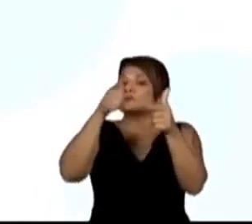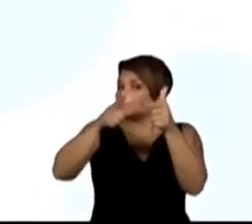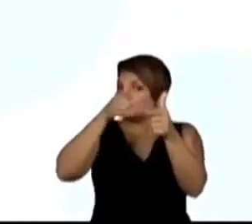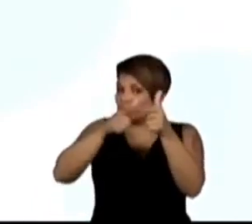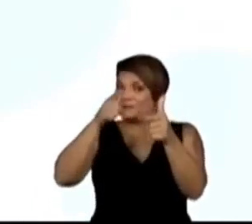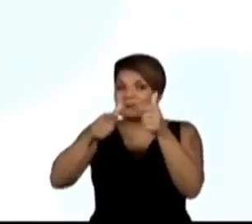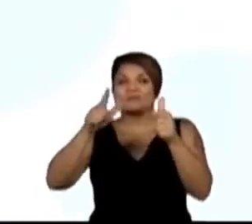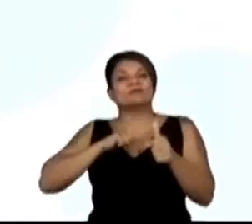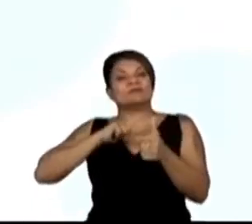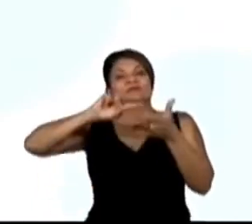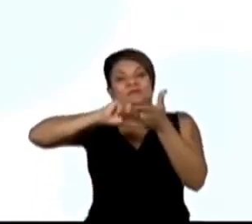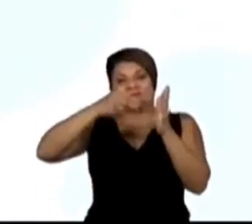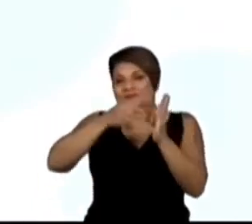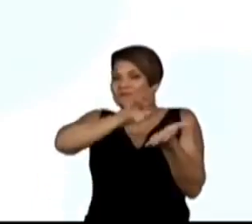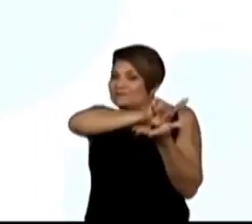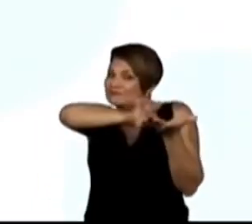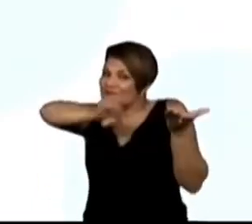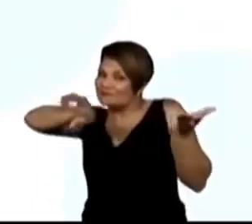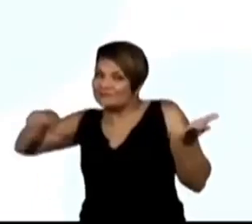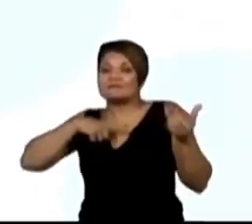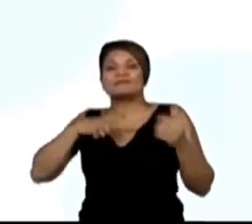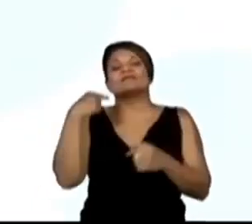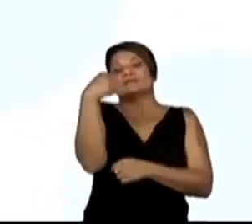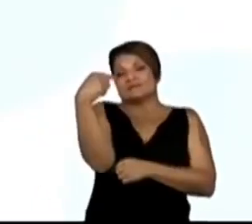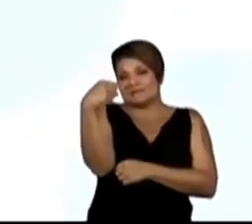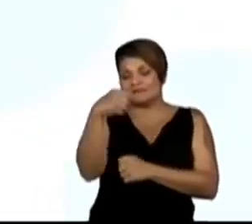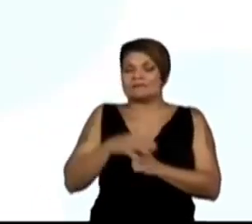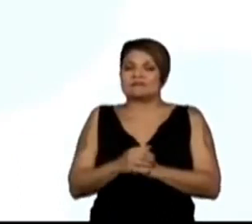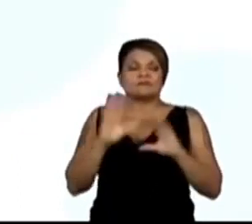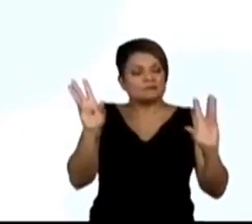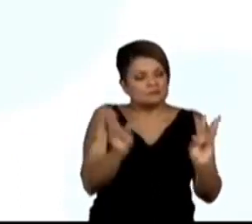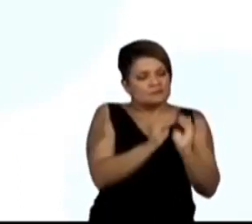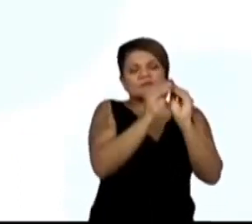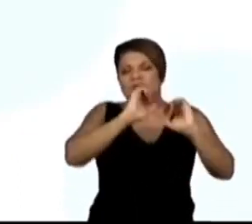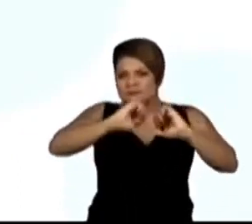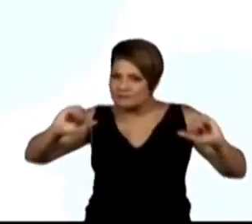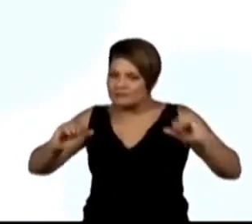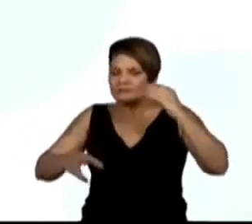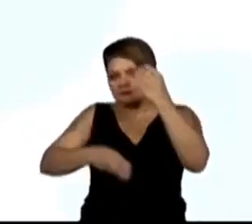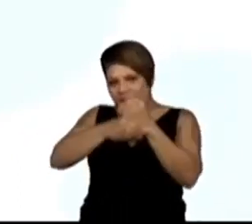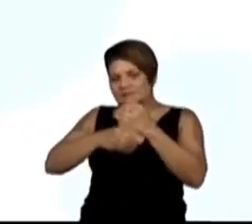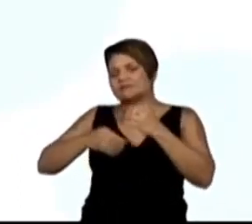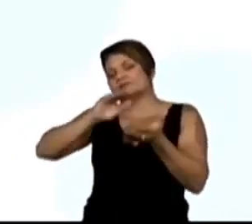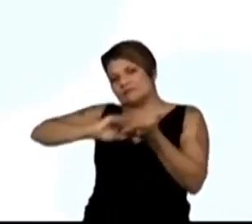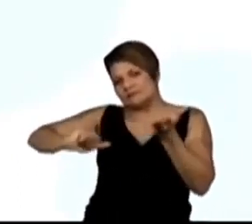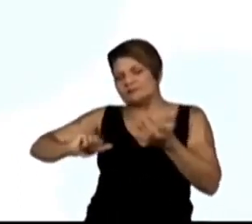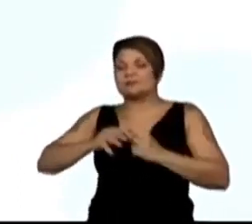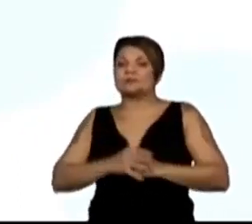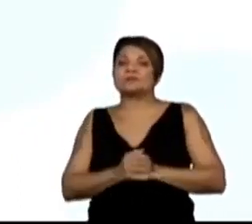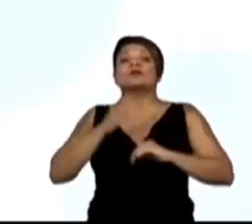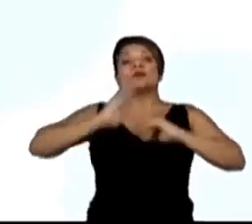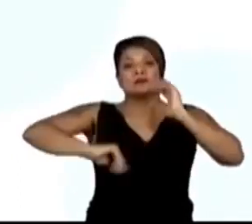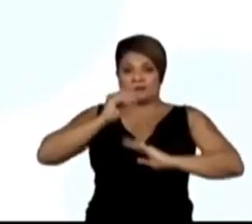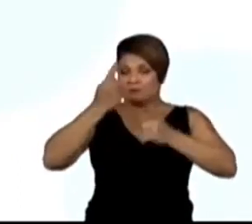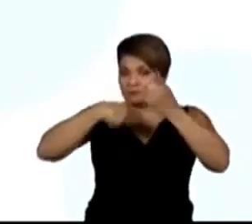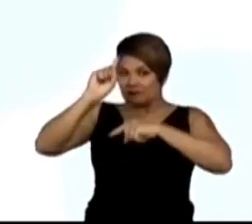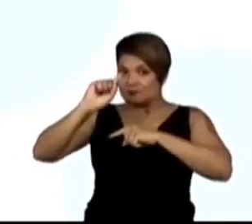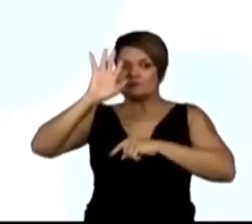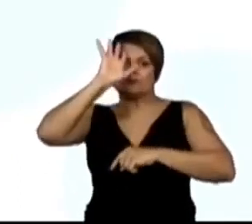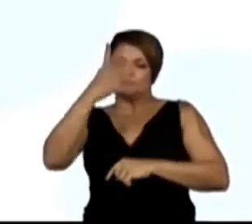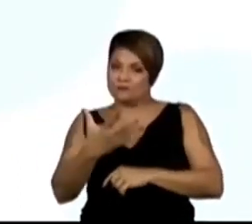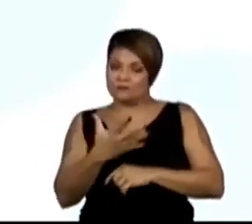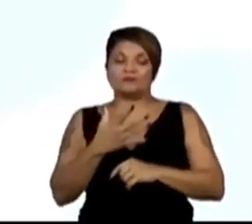diferentes significados de adição e da subtração. Juntar, acrescentar, separar, retirar, né? E a habilidade é resolver e